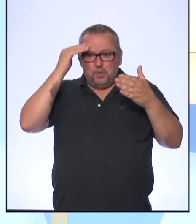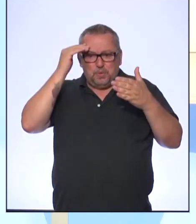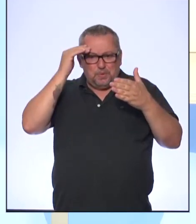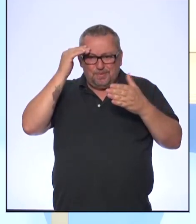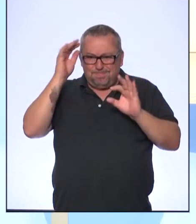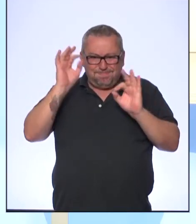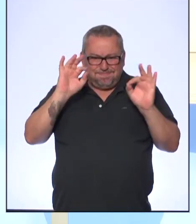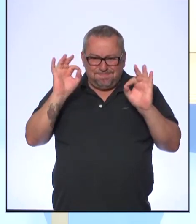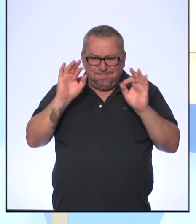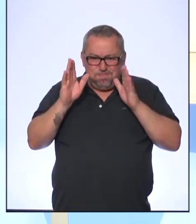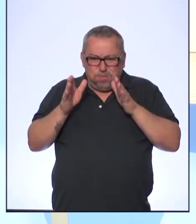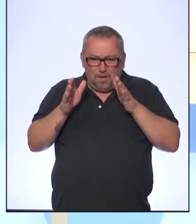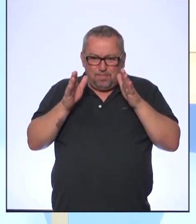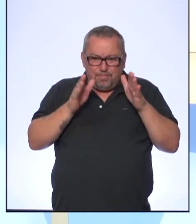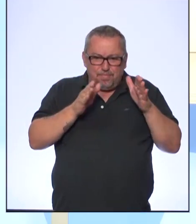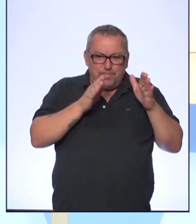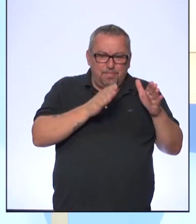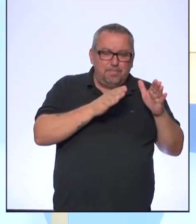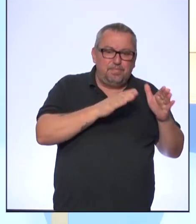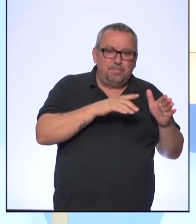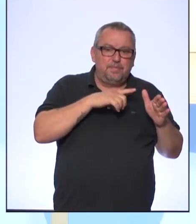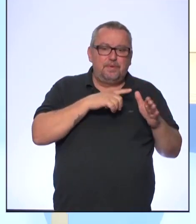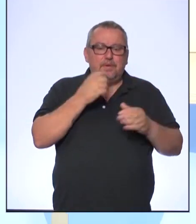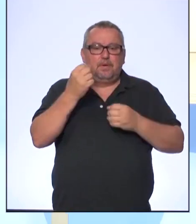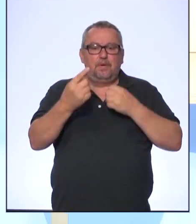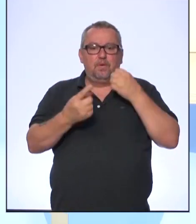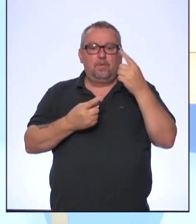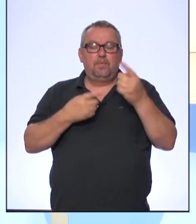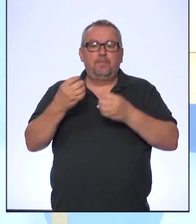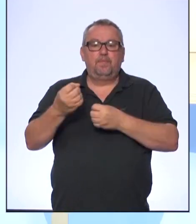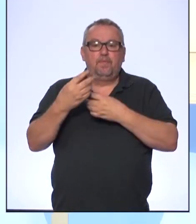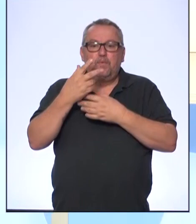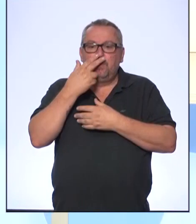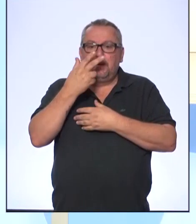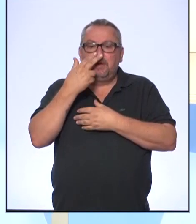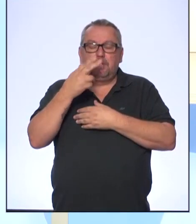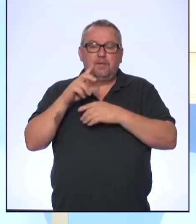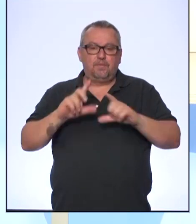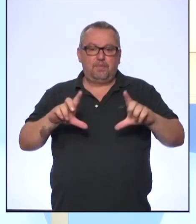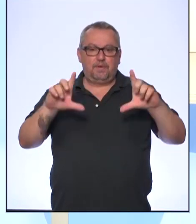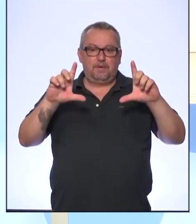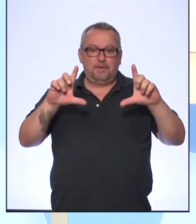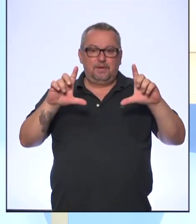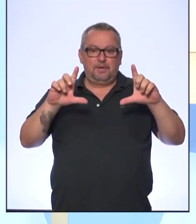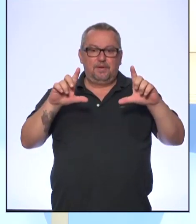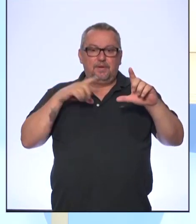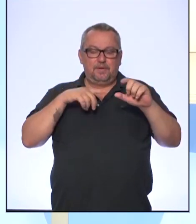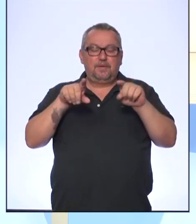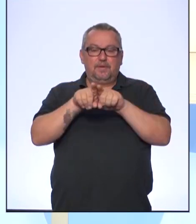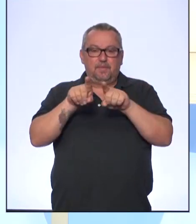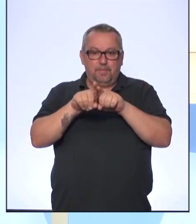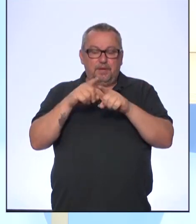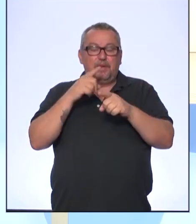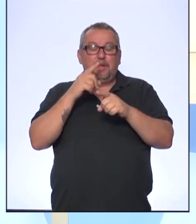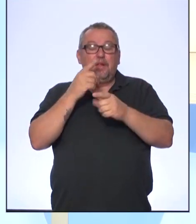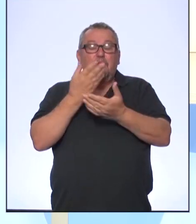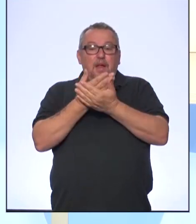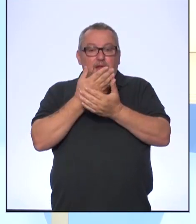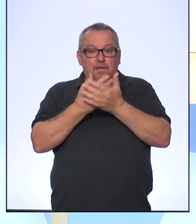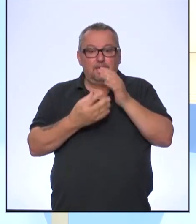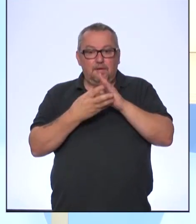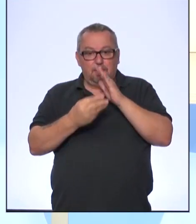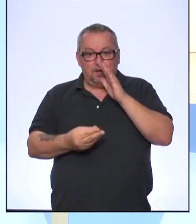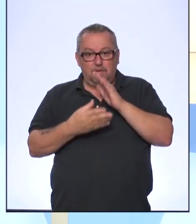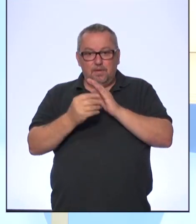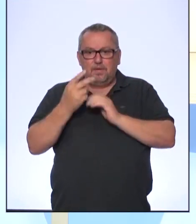determinado passo, são algumas informações parecendo, olhando pela tela, vai ficar inclusive essa aula gravada, olhando pela tela